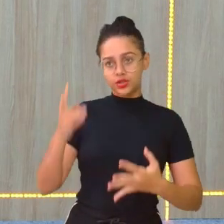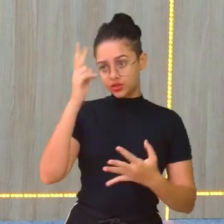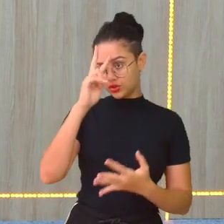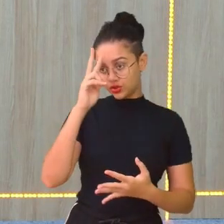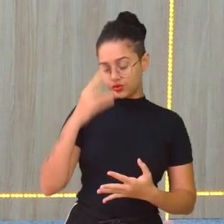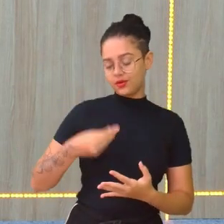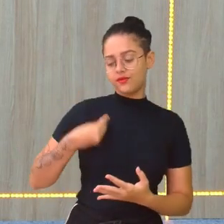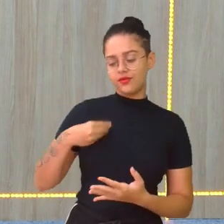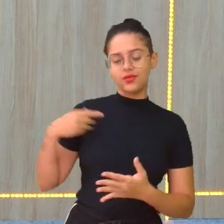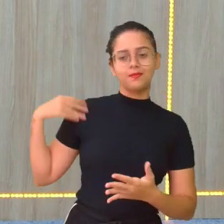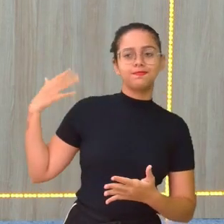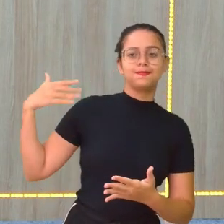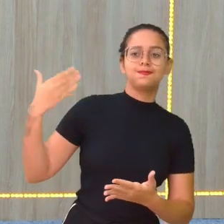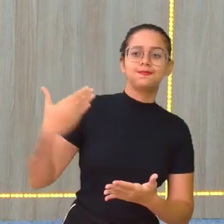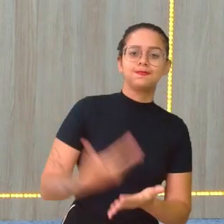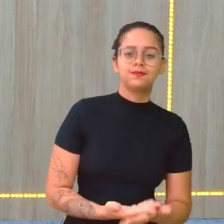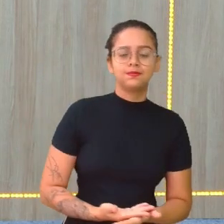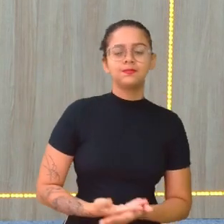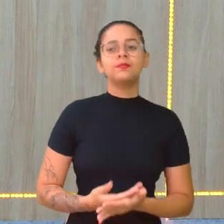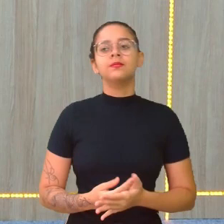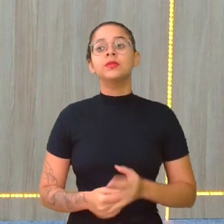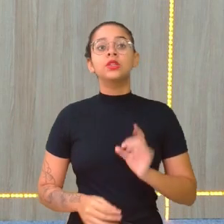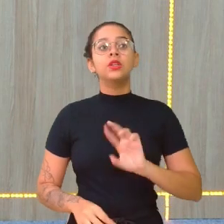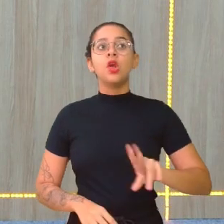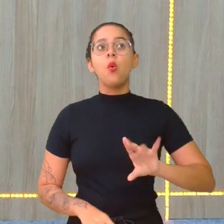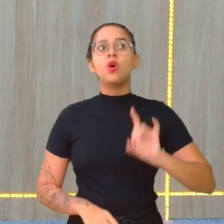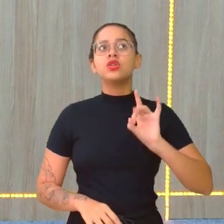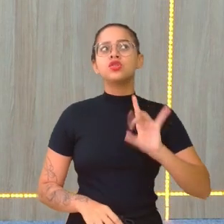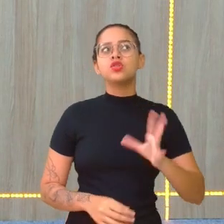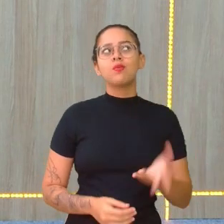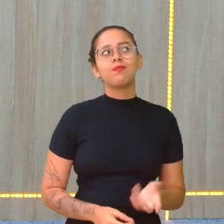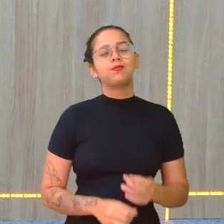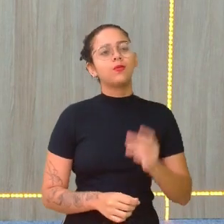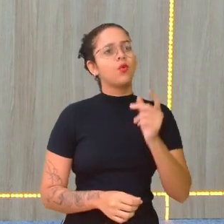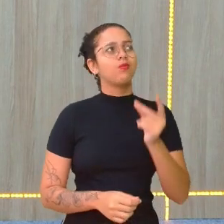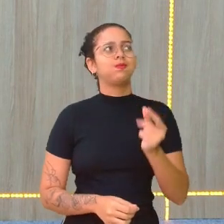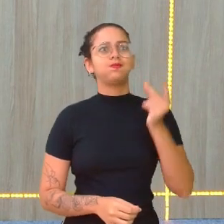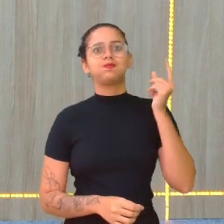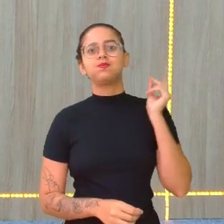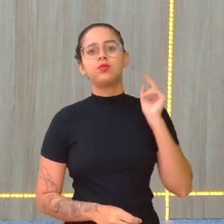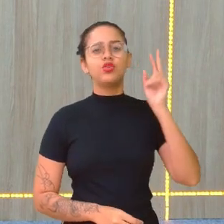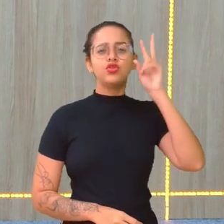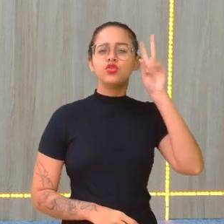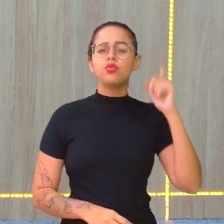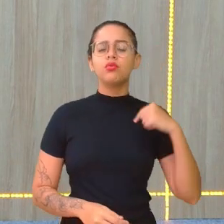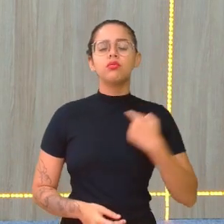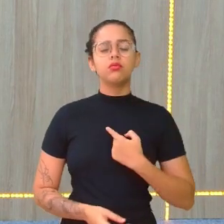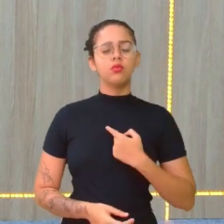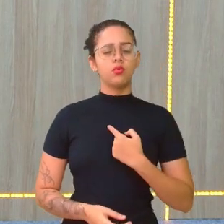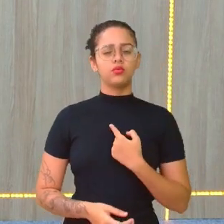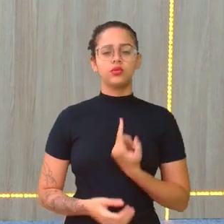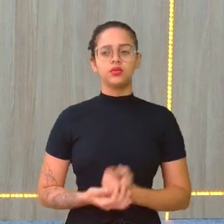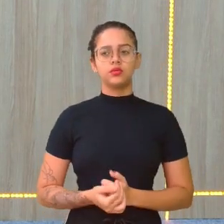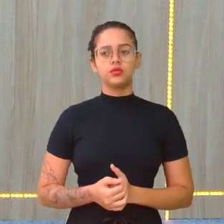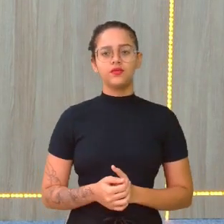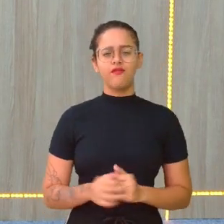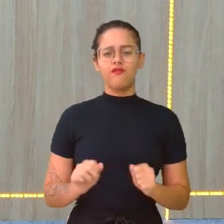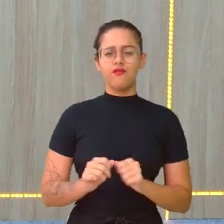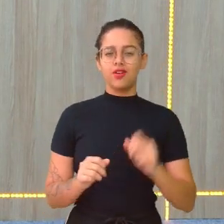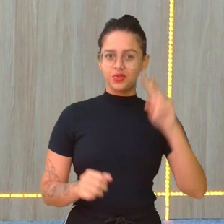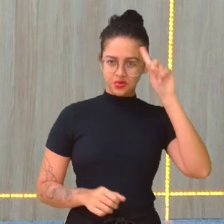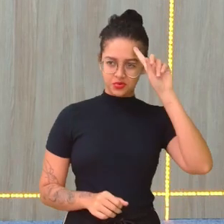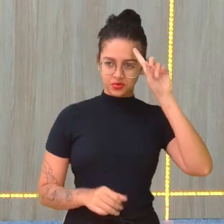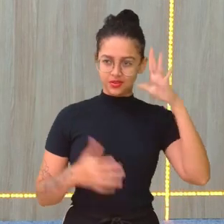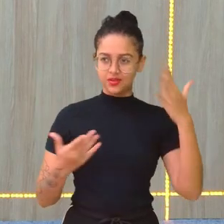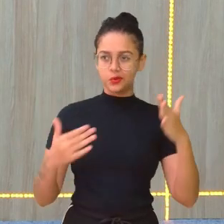muito parte da nossa vida, ela faz parte do dia a dia, não só com datas marcantes. A história quem faz somos todos nós. E